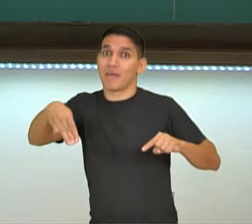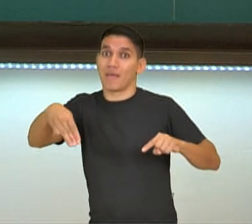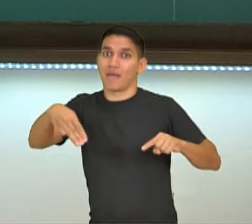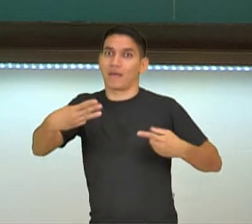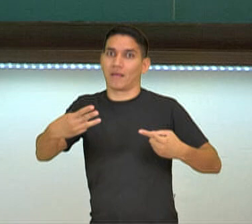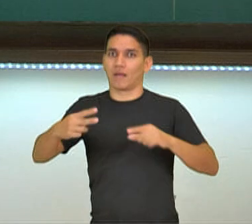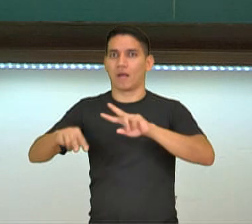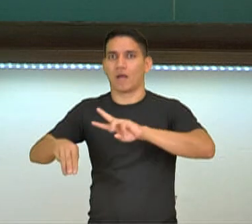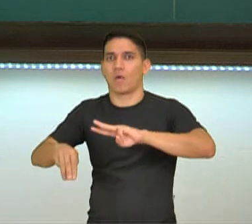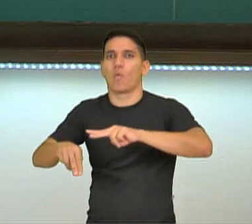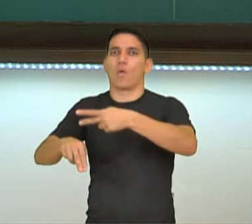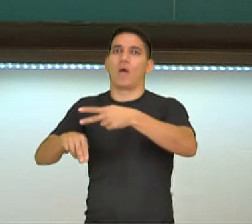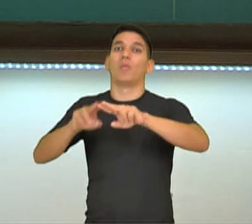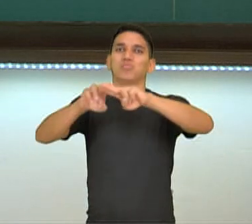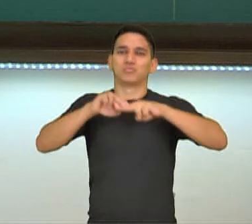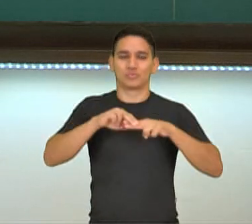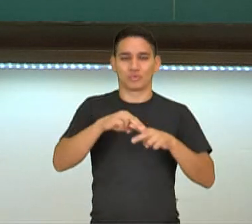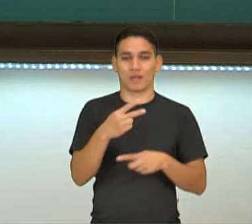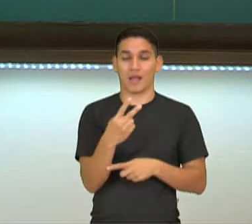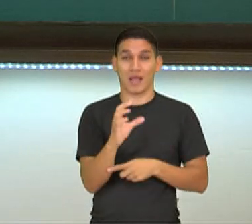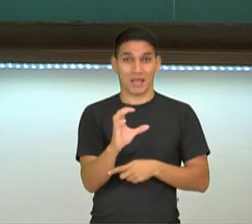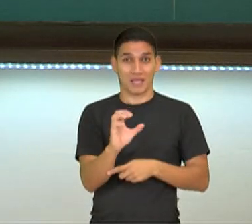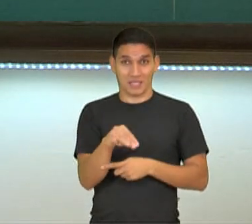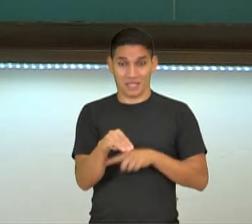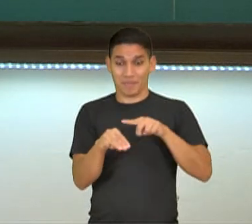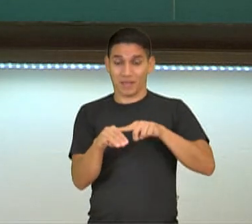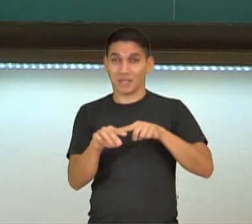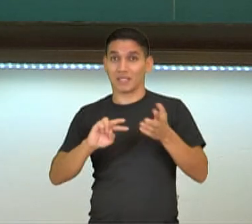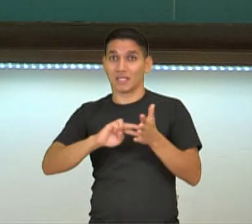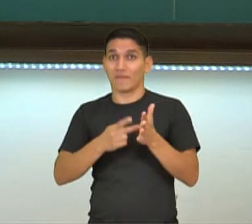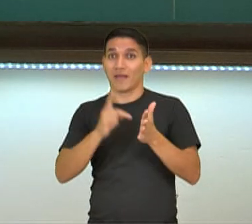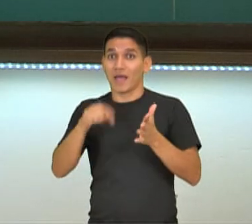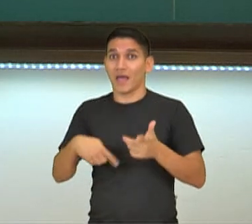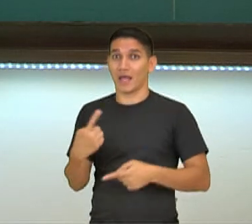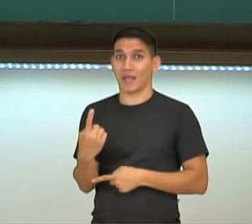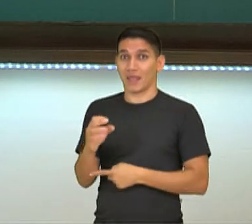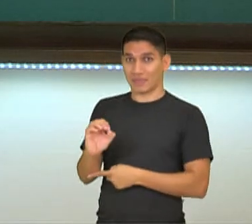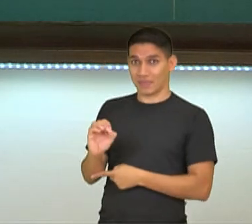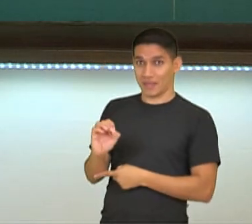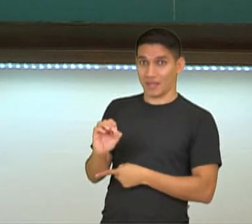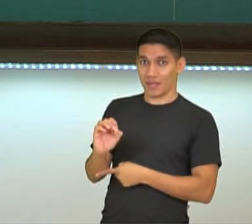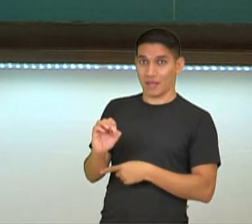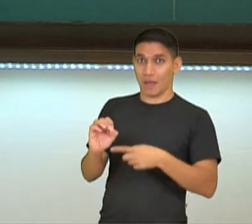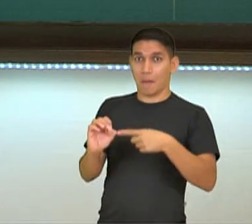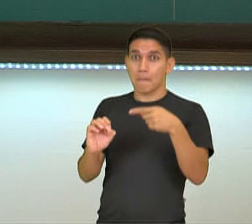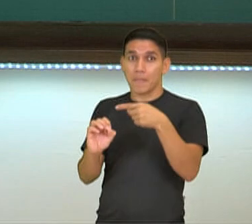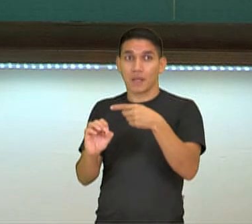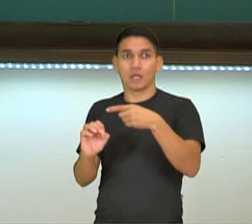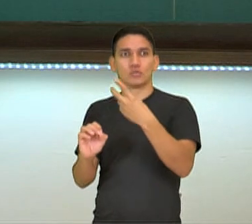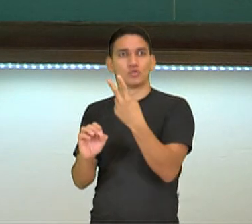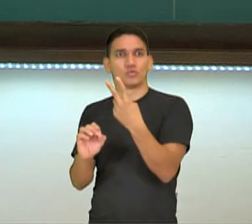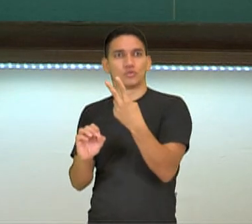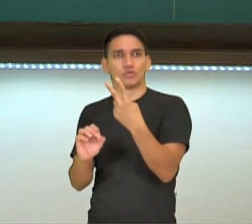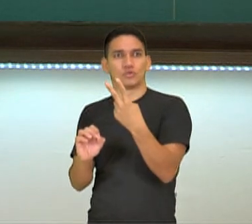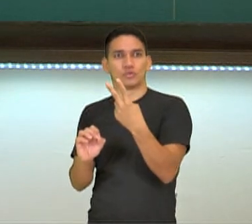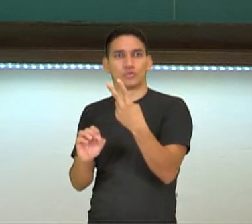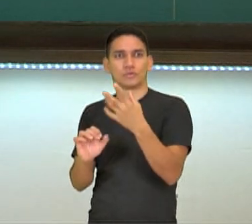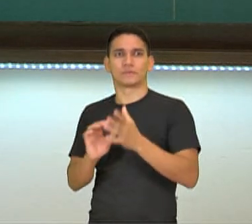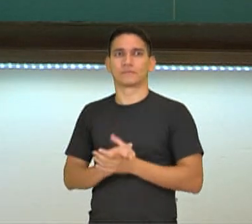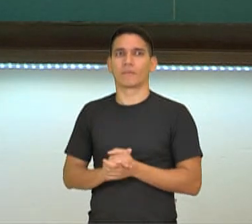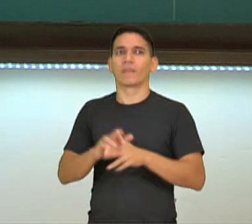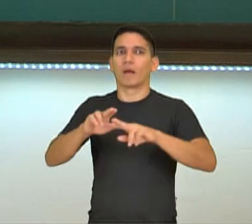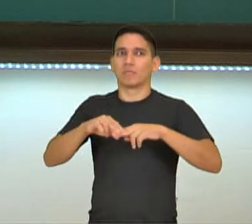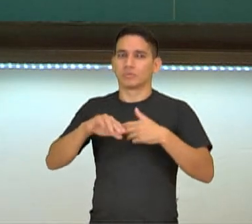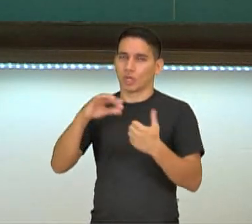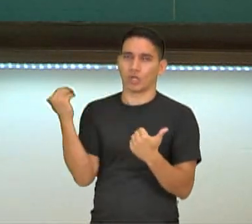aqui o centímetro 10 a menos 2 metros. Lembrar que cent significa centésimo. Casa do centésimo quer dizer que esse 3 está na segunda